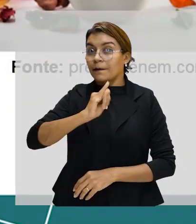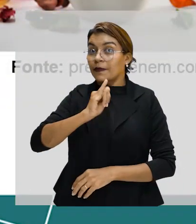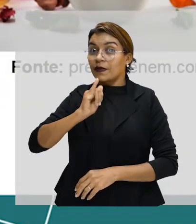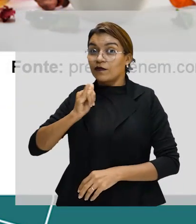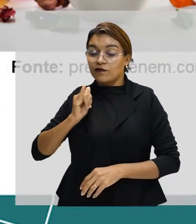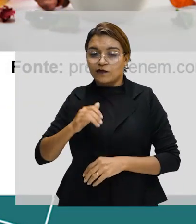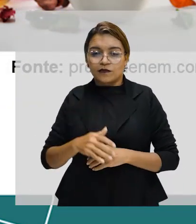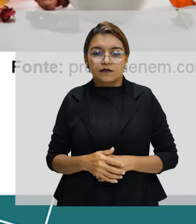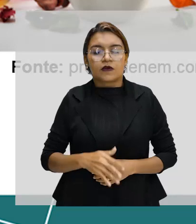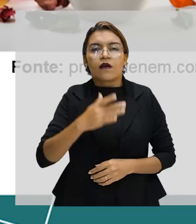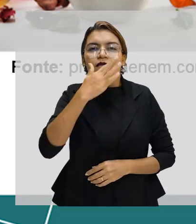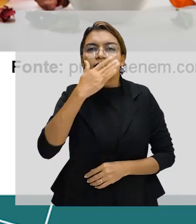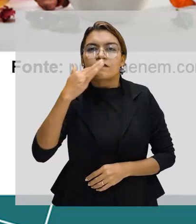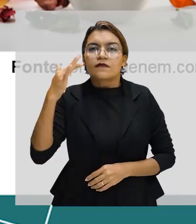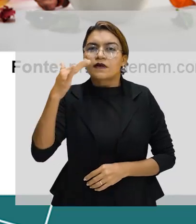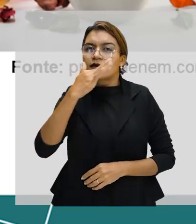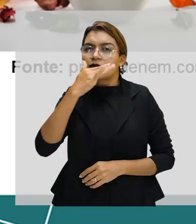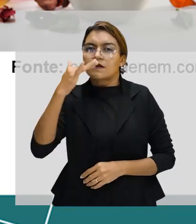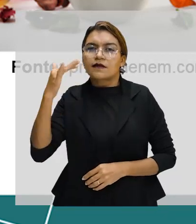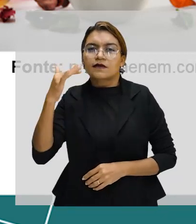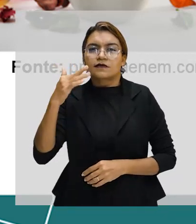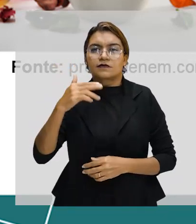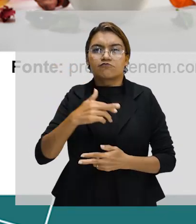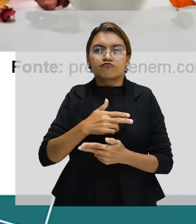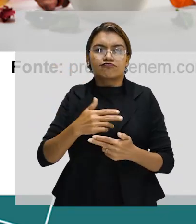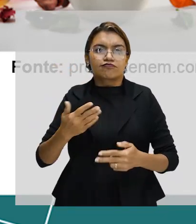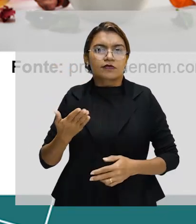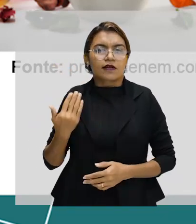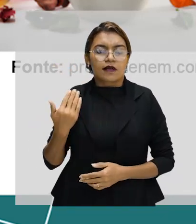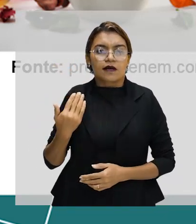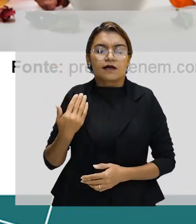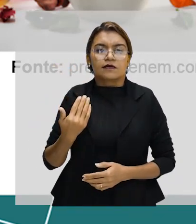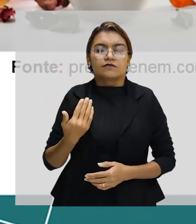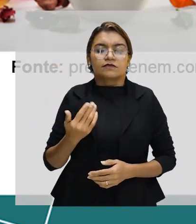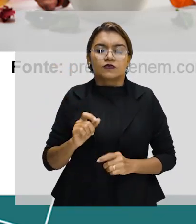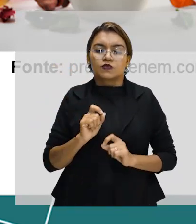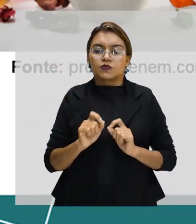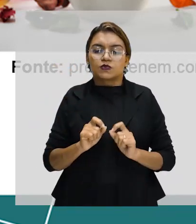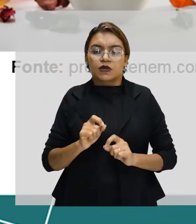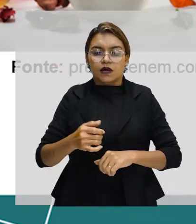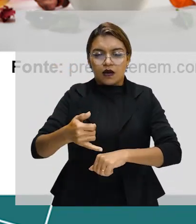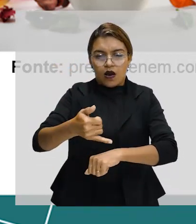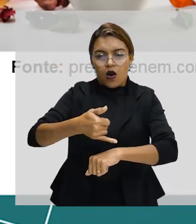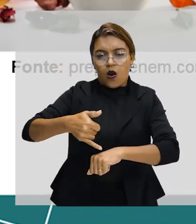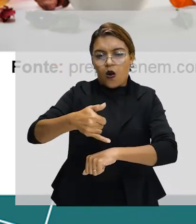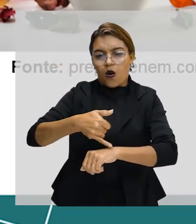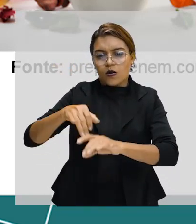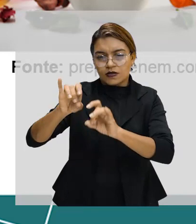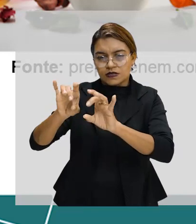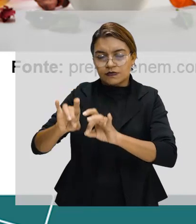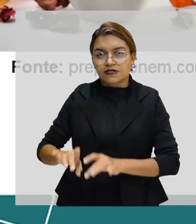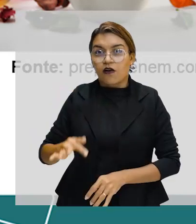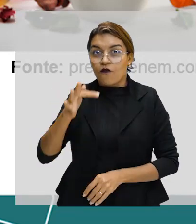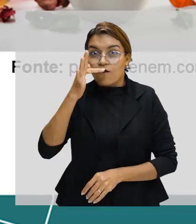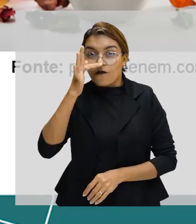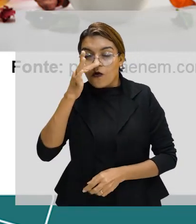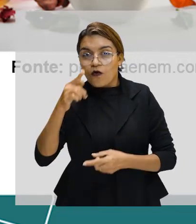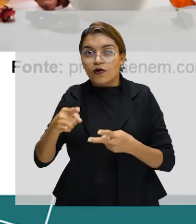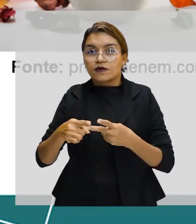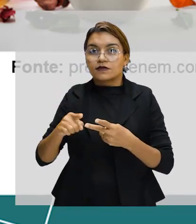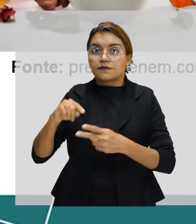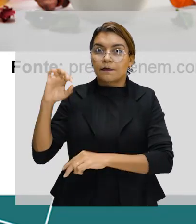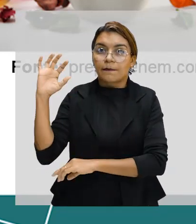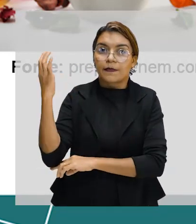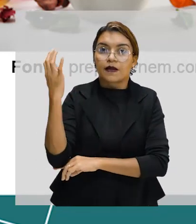As fragrâncias dos perfumes eram inicialmente extraídas dos óleos essenciais de flores,